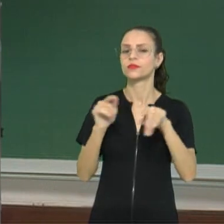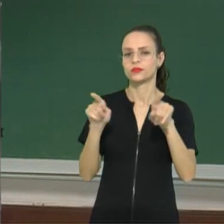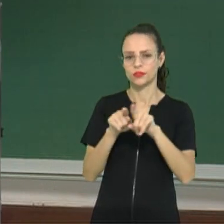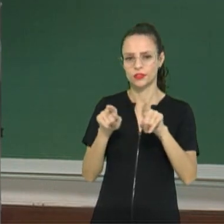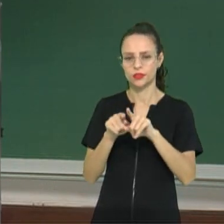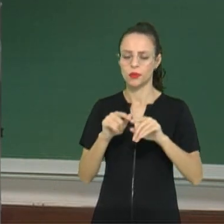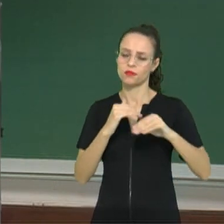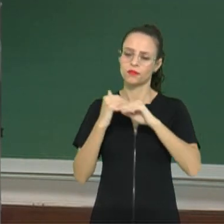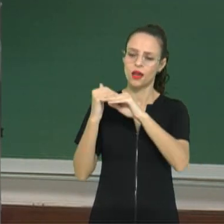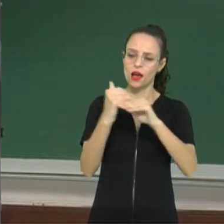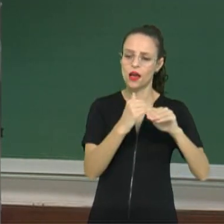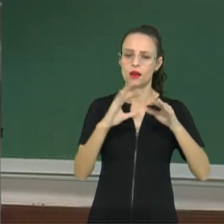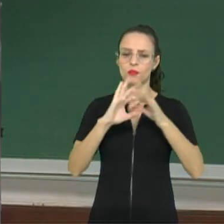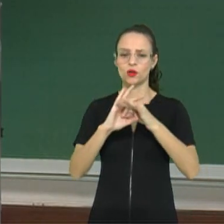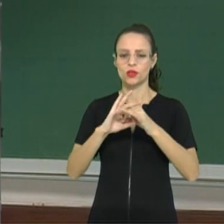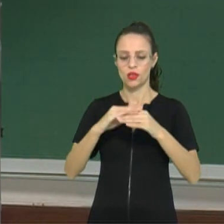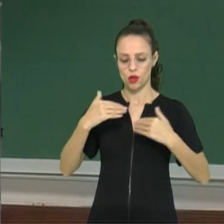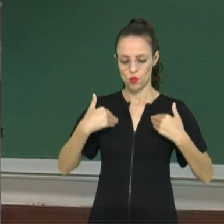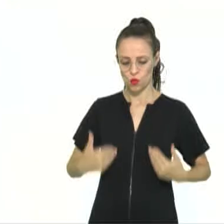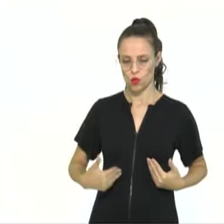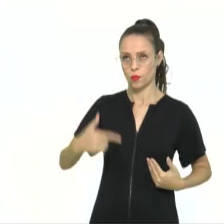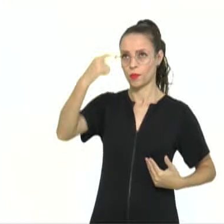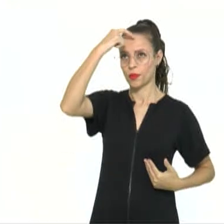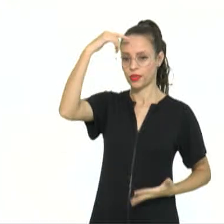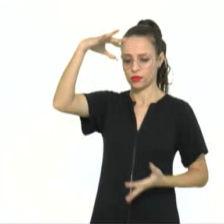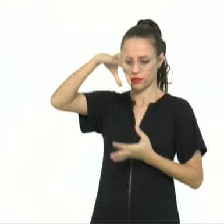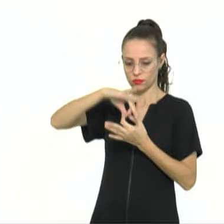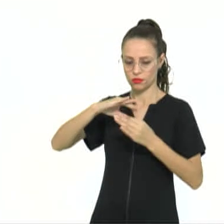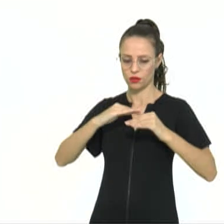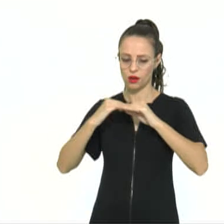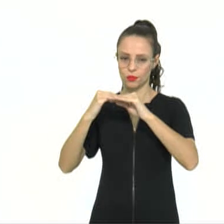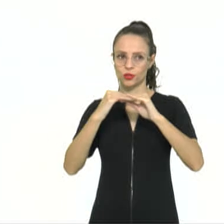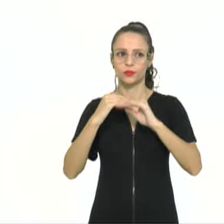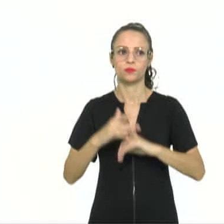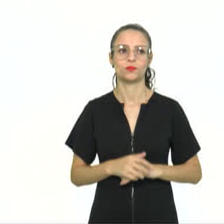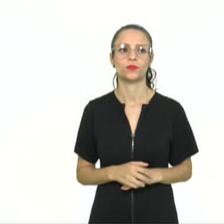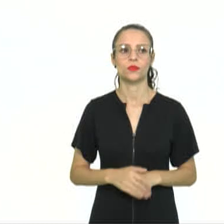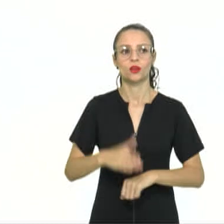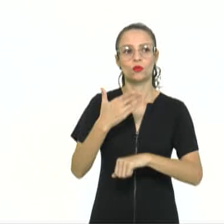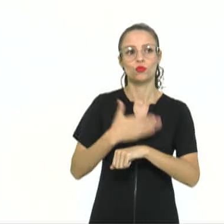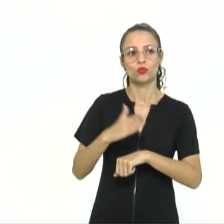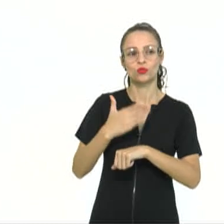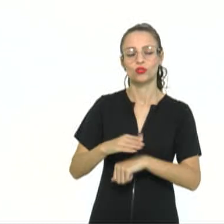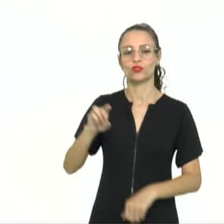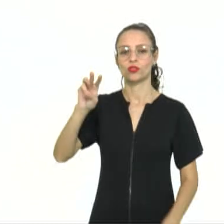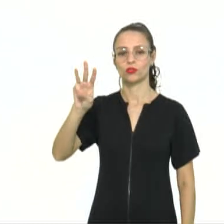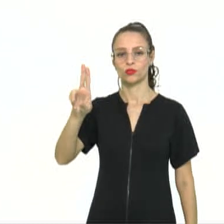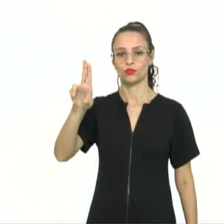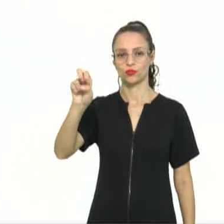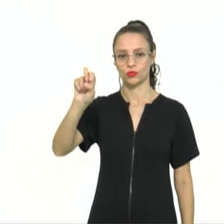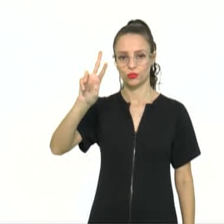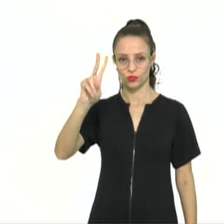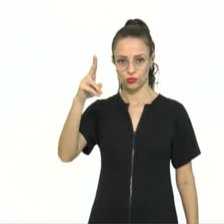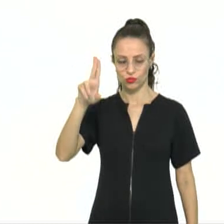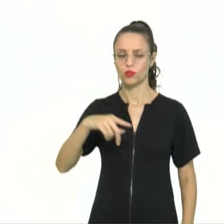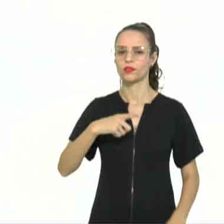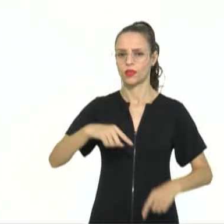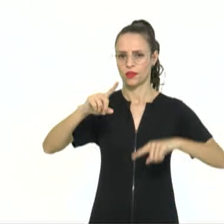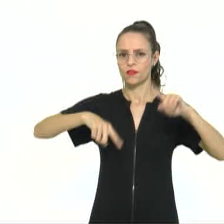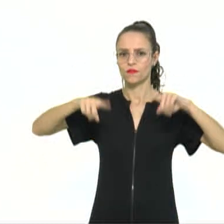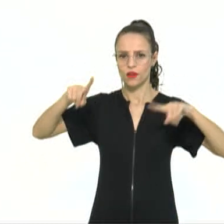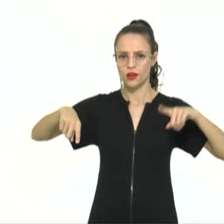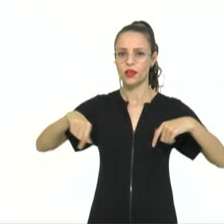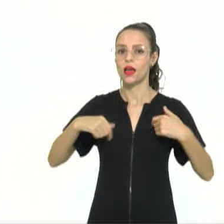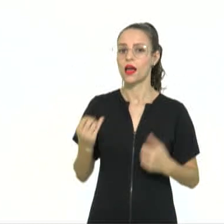trabalha em harmonia, corpo e mente. Então, os estilos e práticas do Wushu variam muito, e alguns apresentando